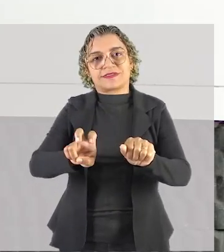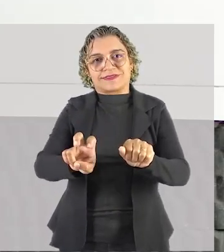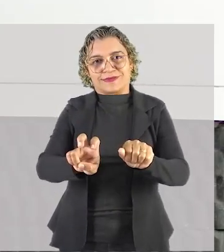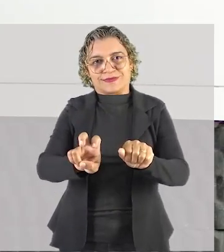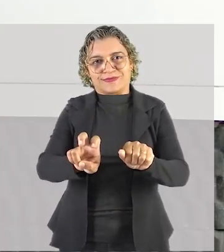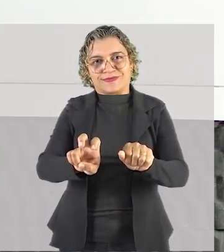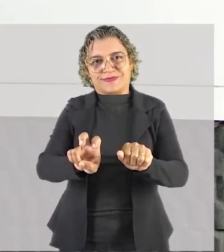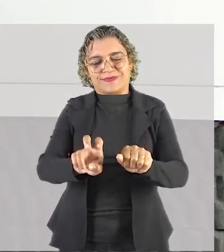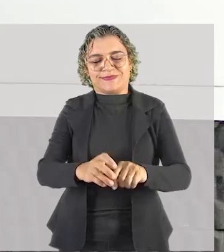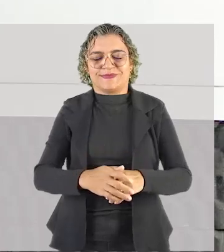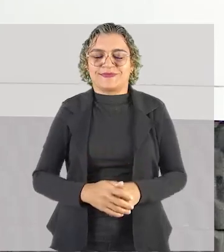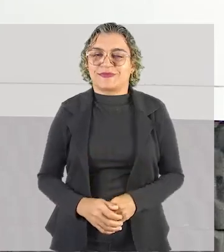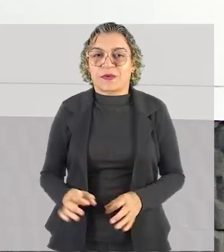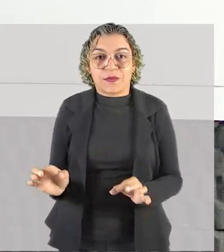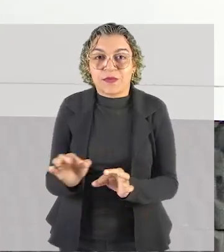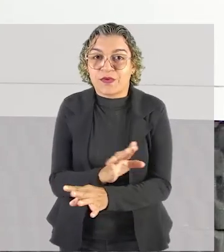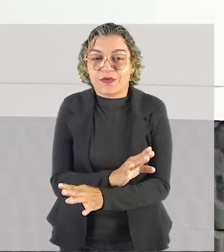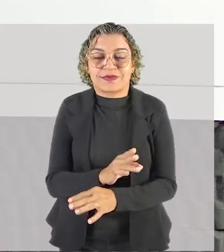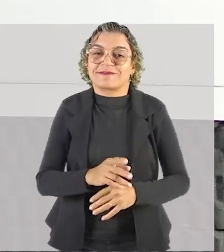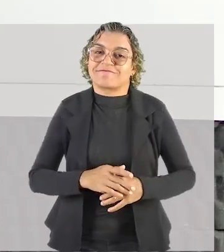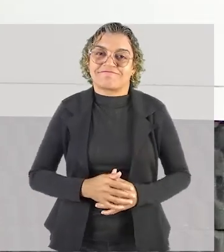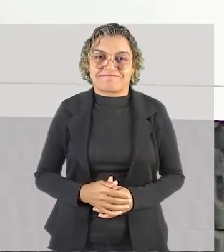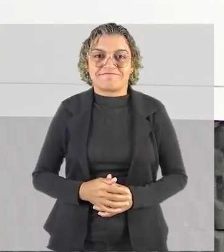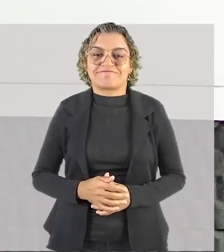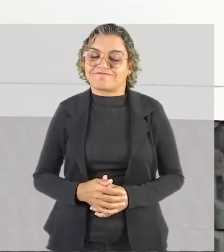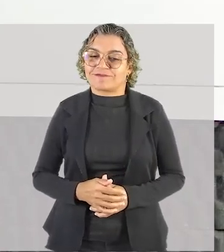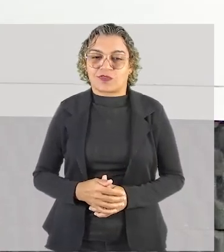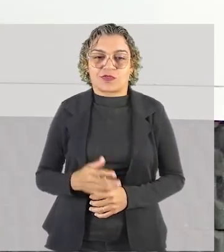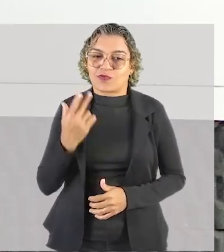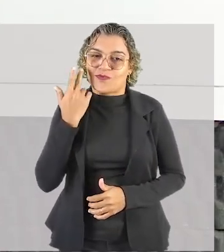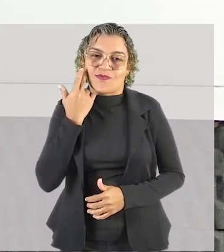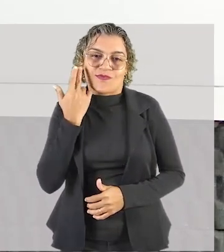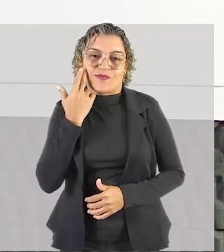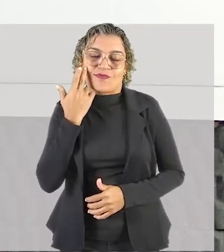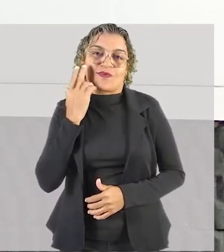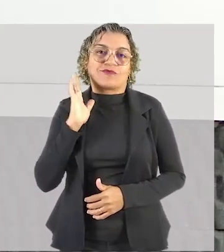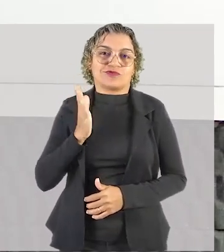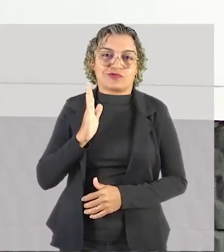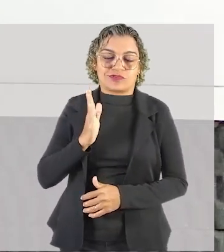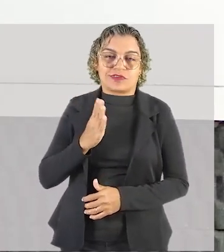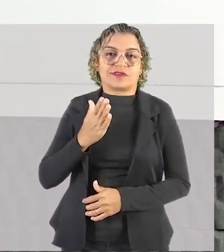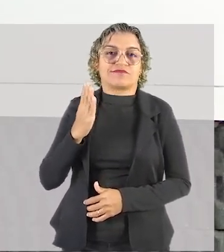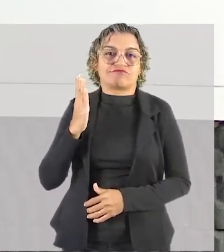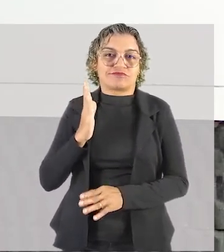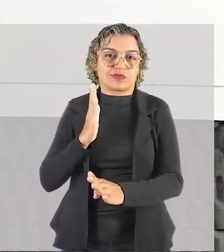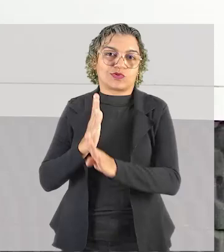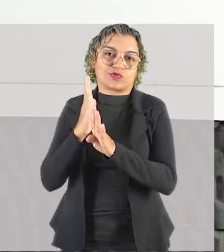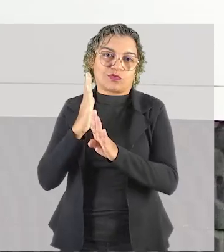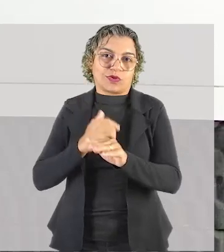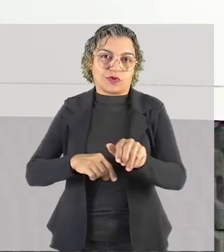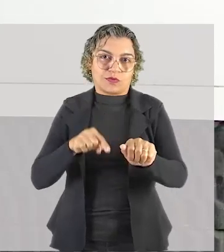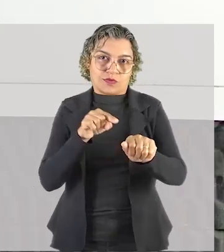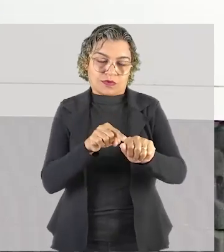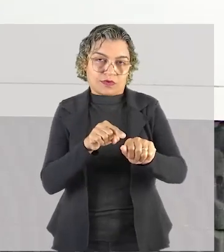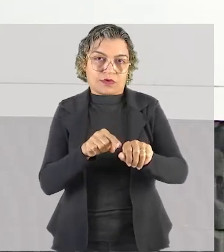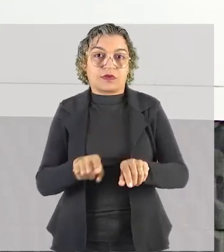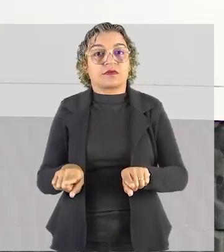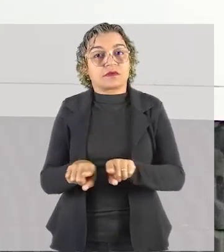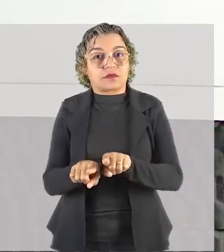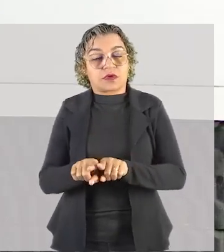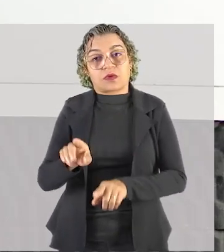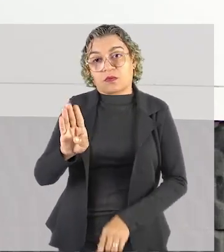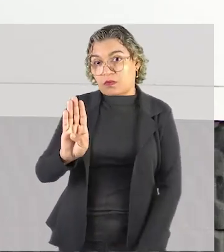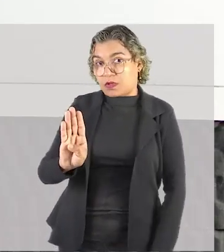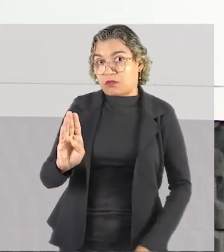5. Pronto, turma, aí ficar tranquilo, você já sabe, descobriu quem é A, descobriu quem é o B,